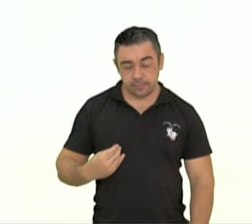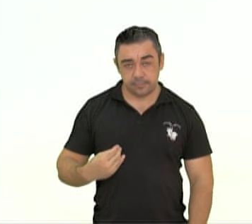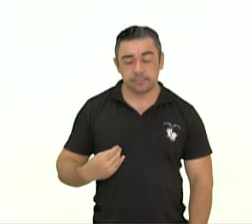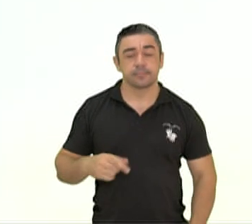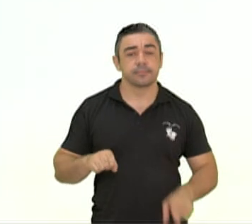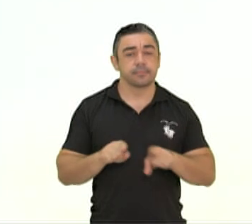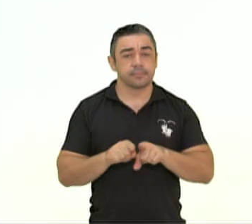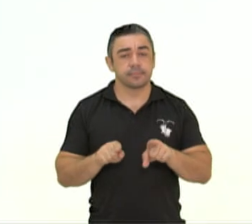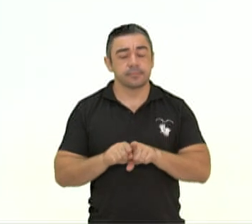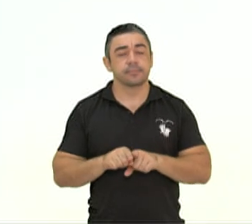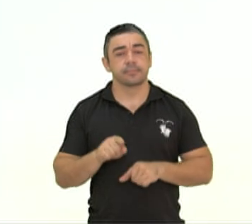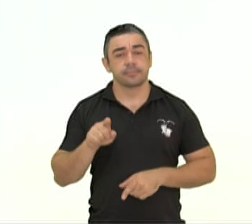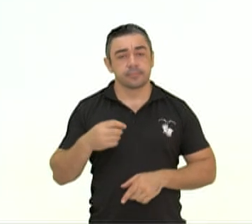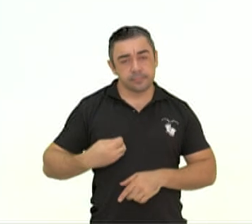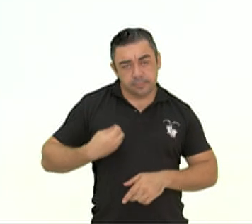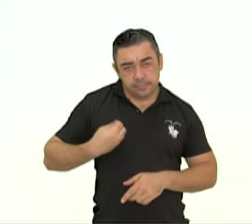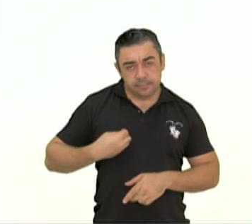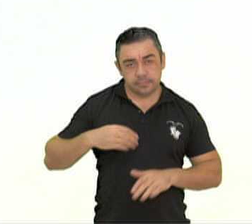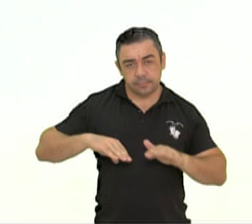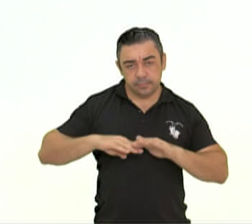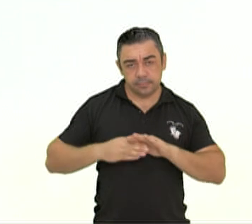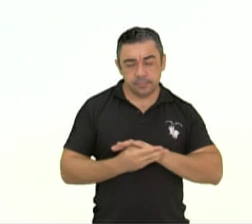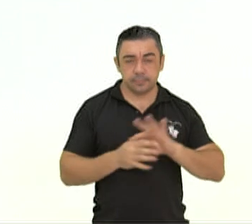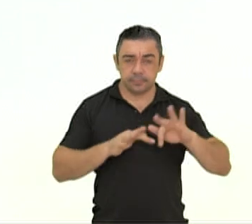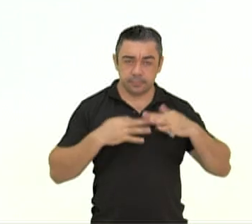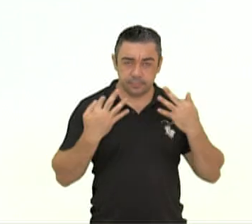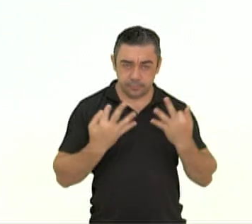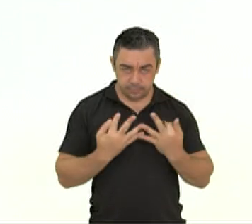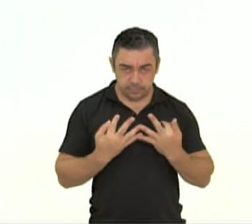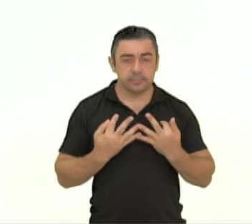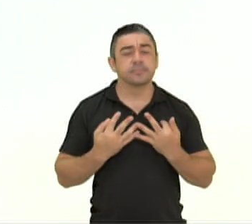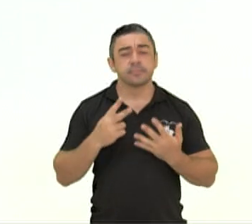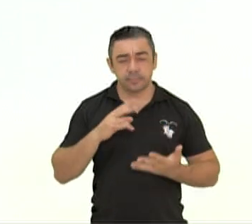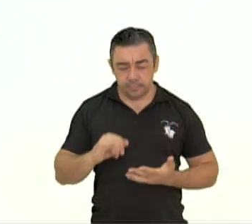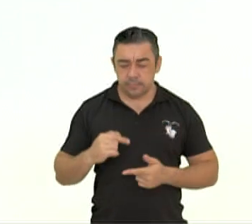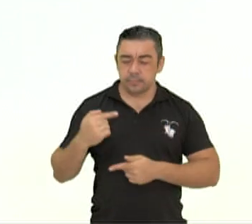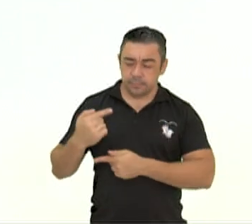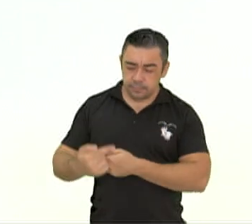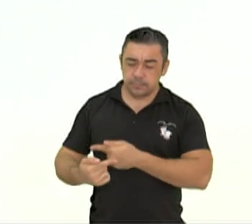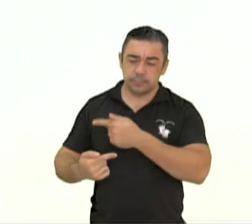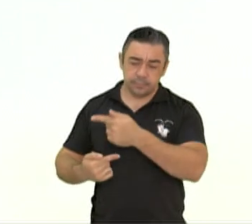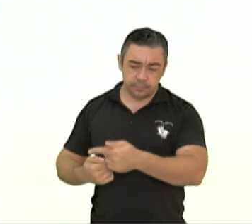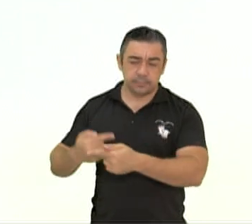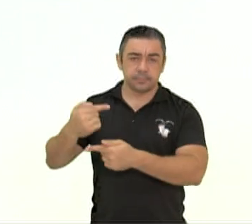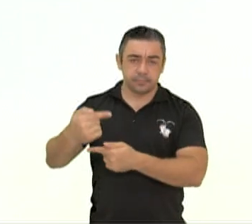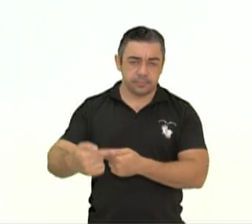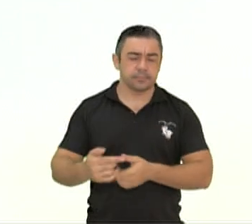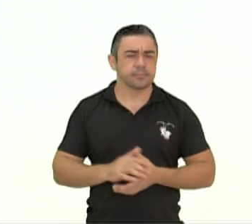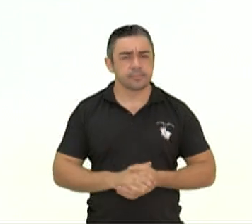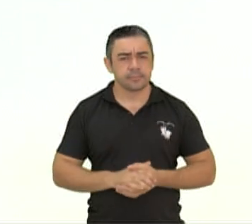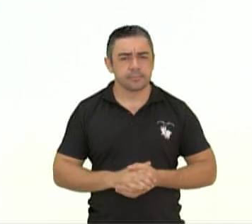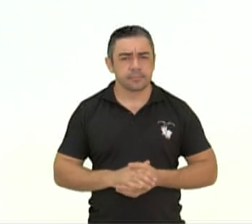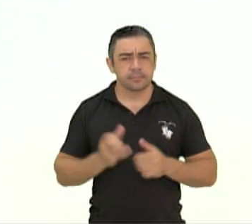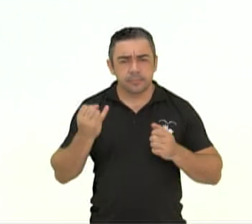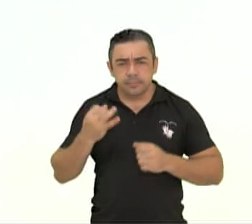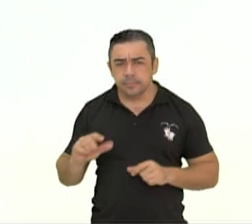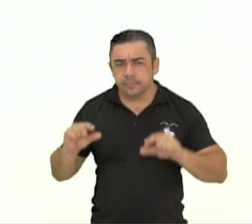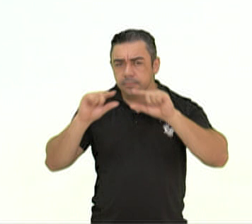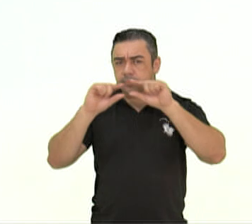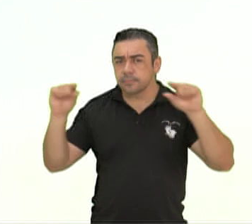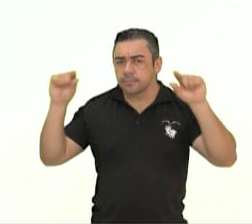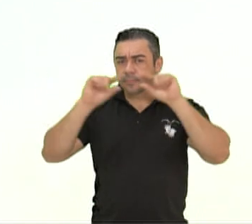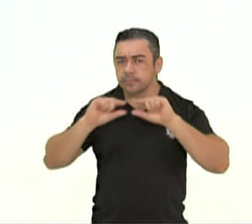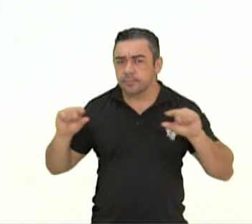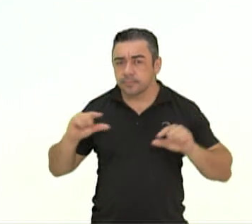as rotinas das famílias irão se perpetuar nas gerações seguintes. Quantas orações há